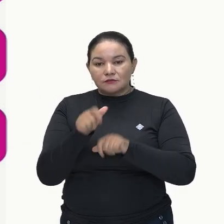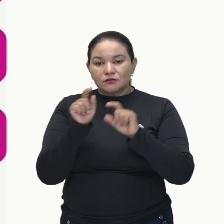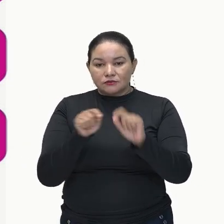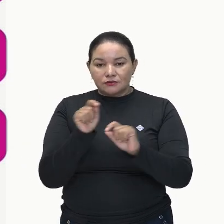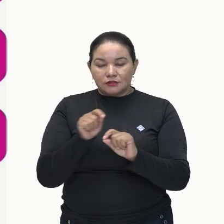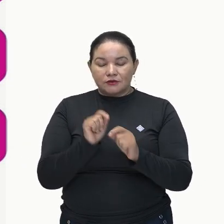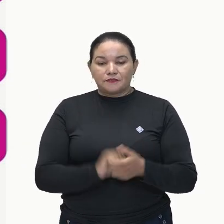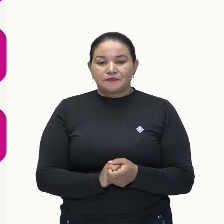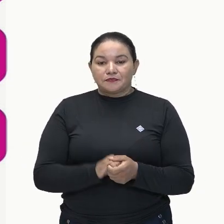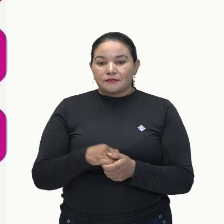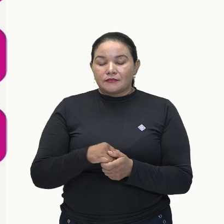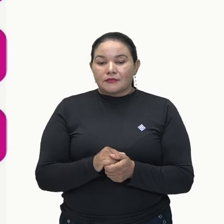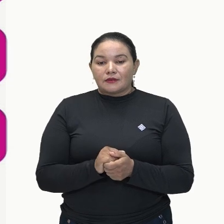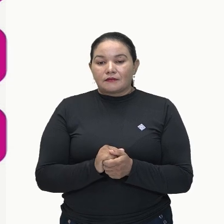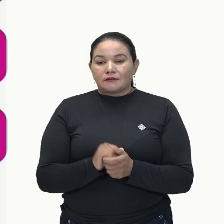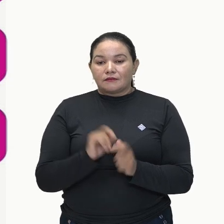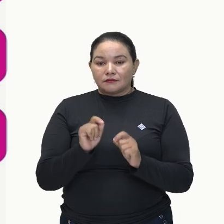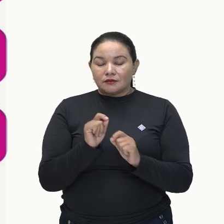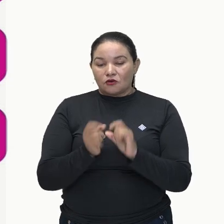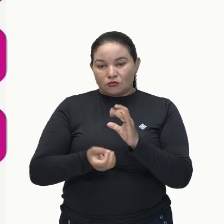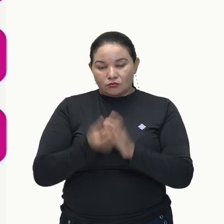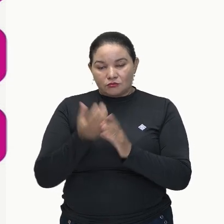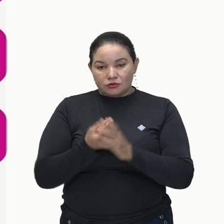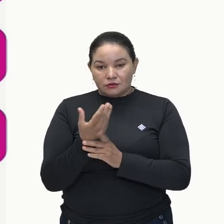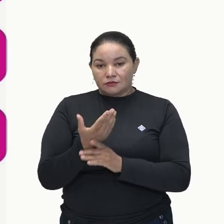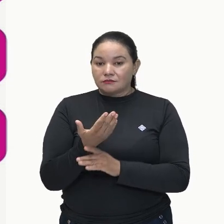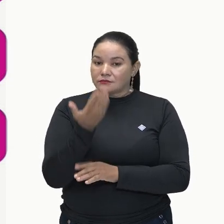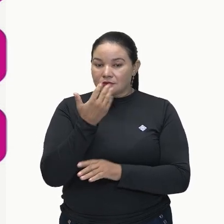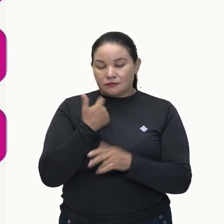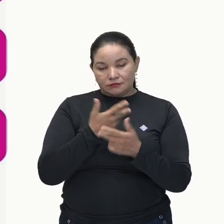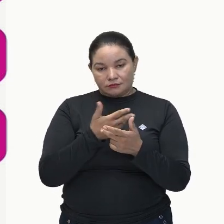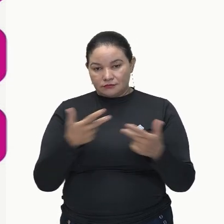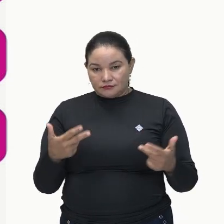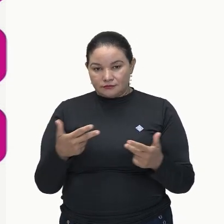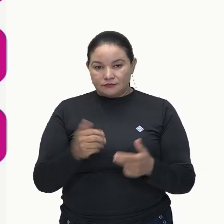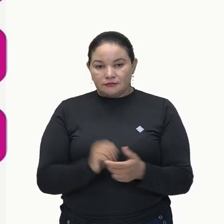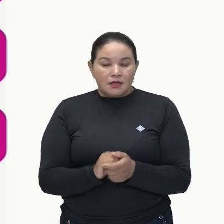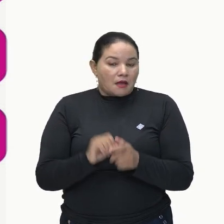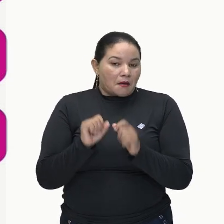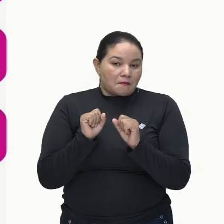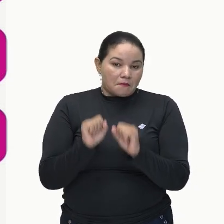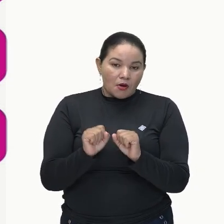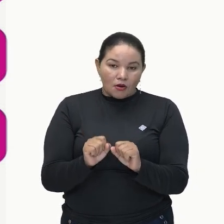a respeito da produção de alimentos, né? Mas pode ser também uma